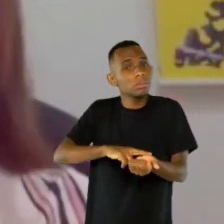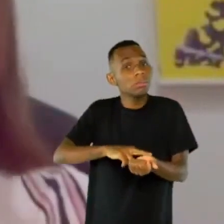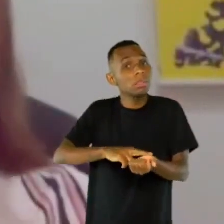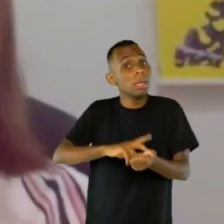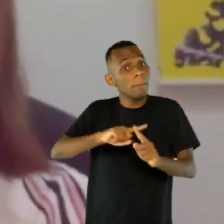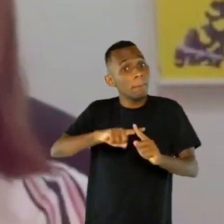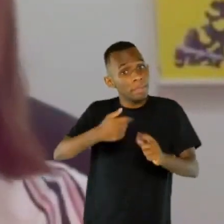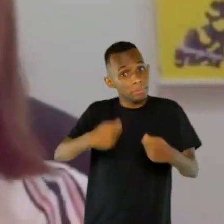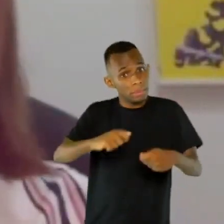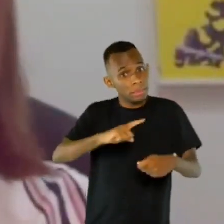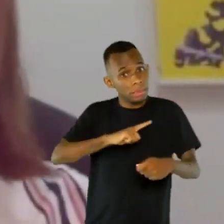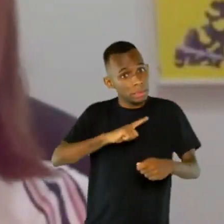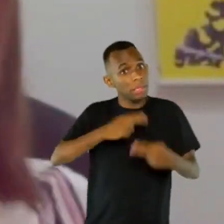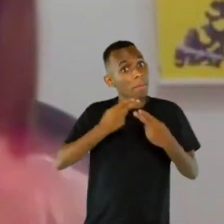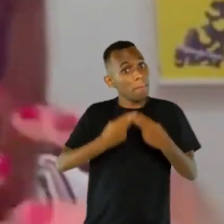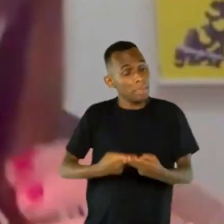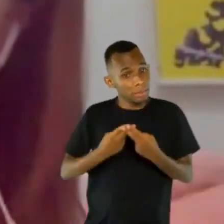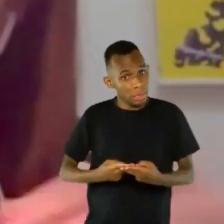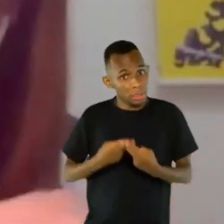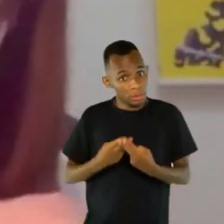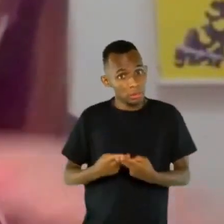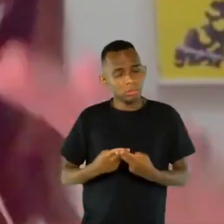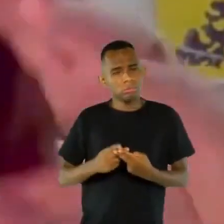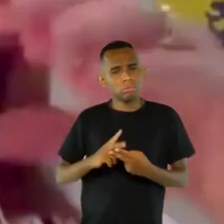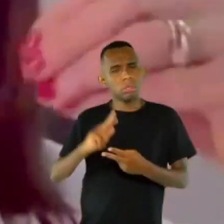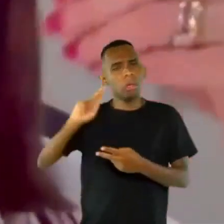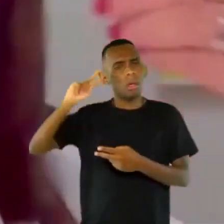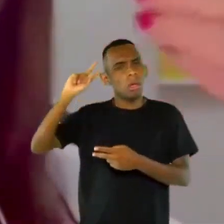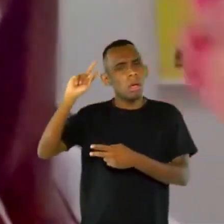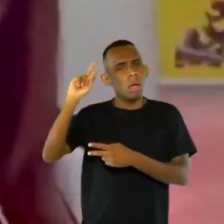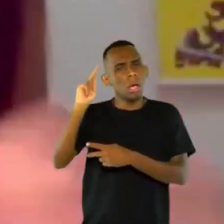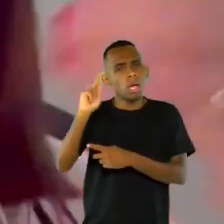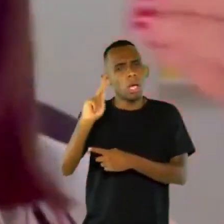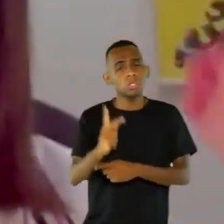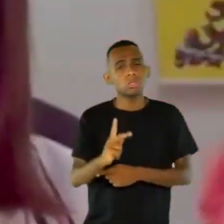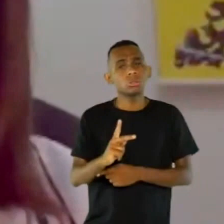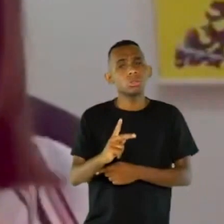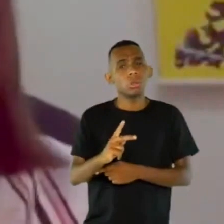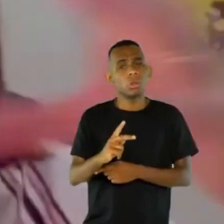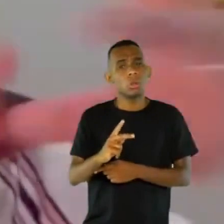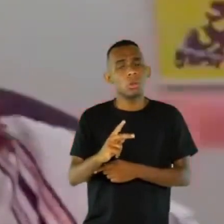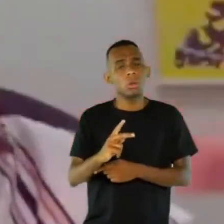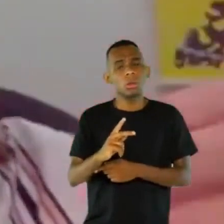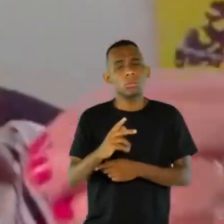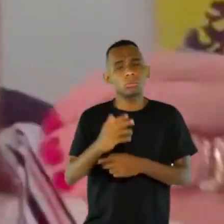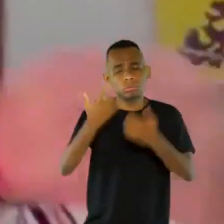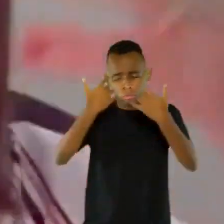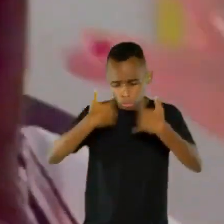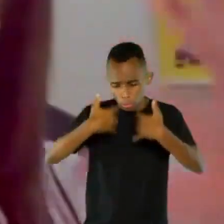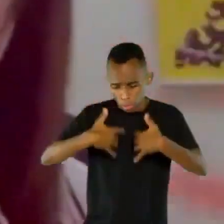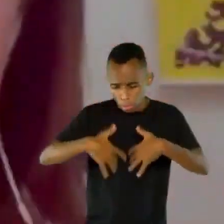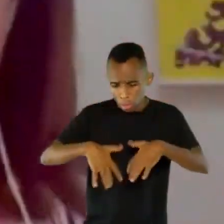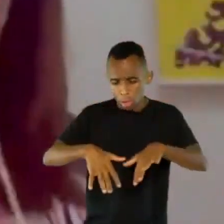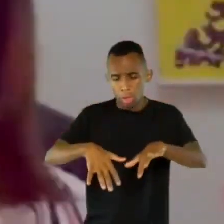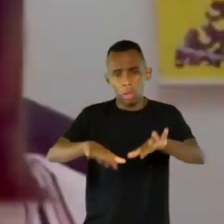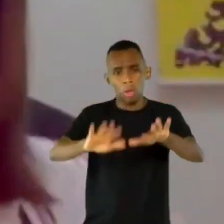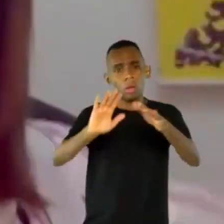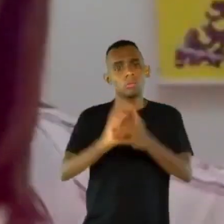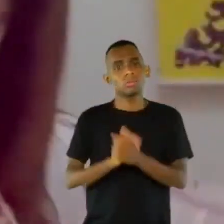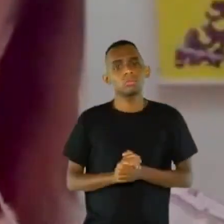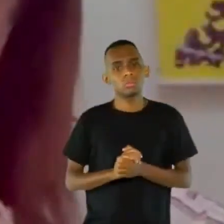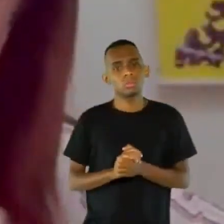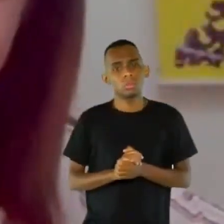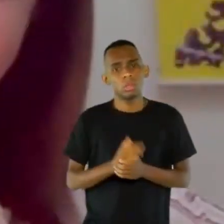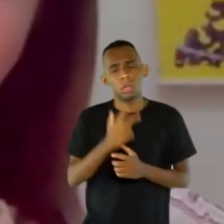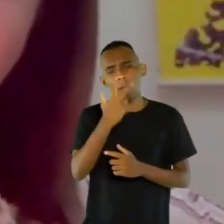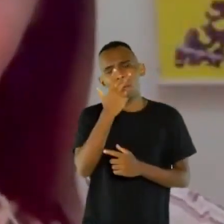paciência, a história ela adquire essa cadência, ela é como uma